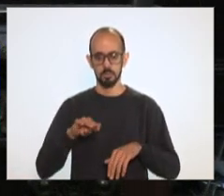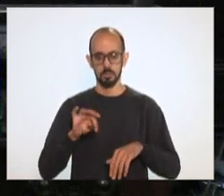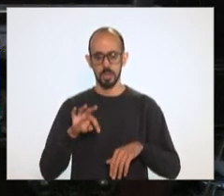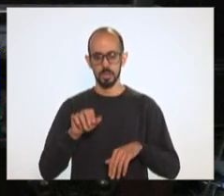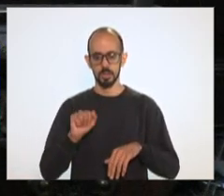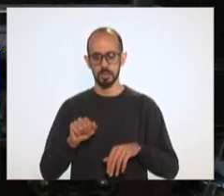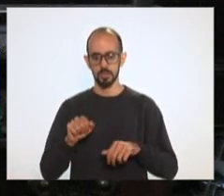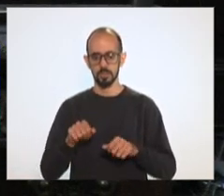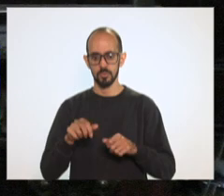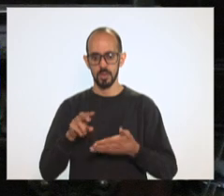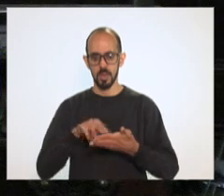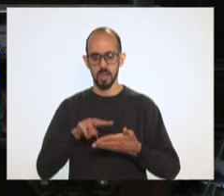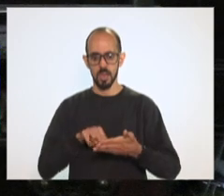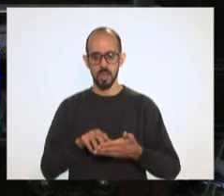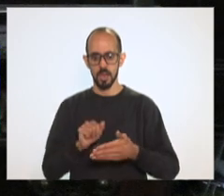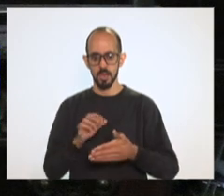anterior